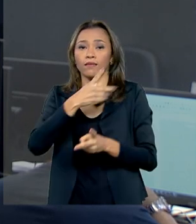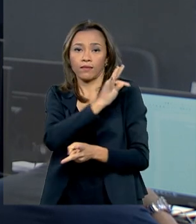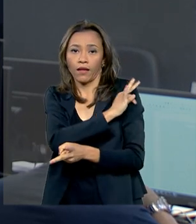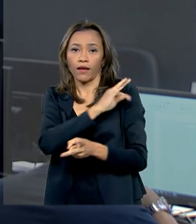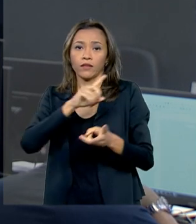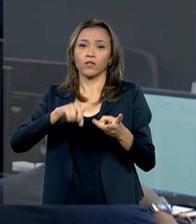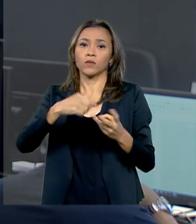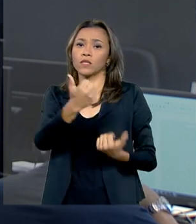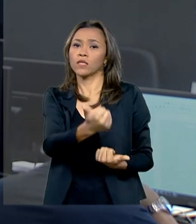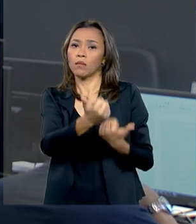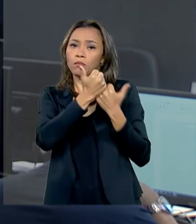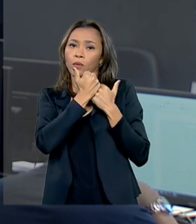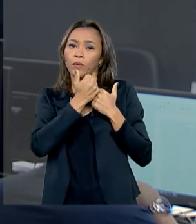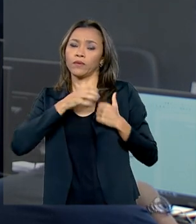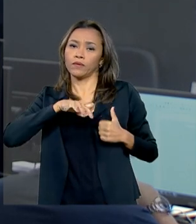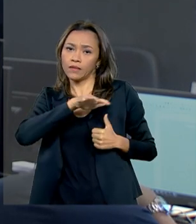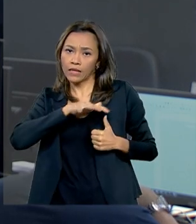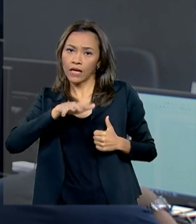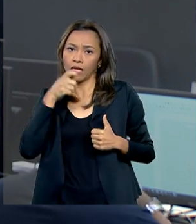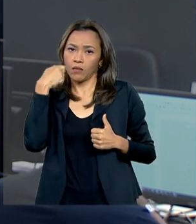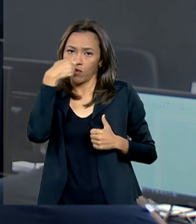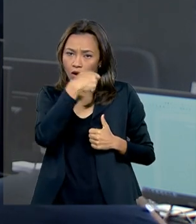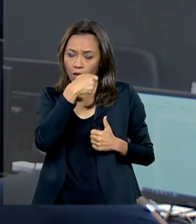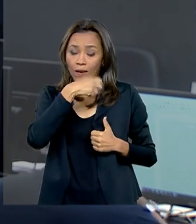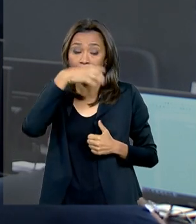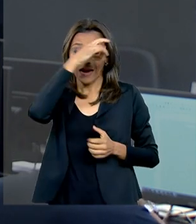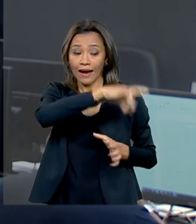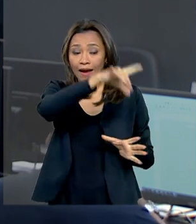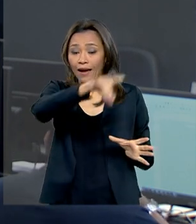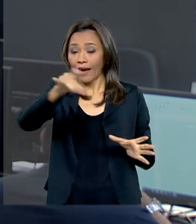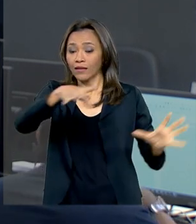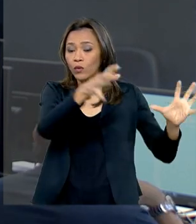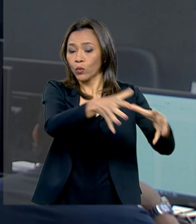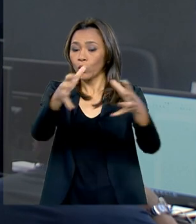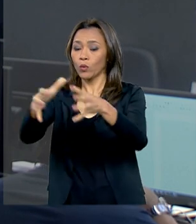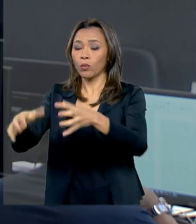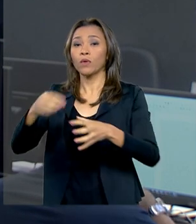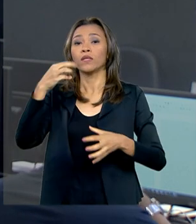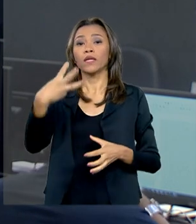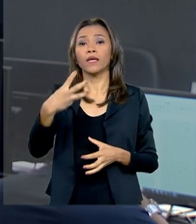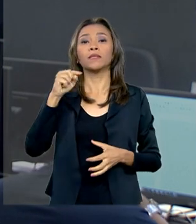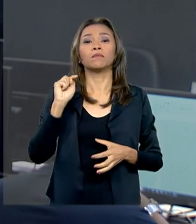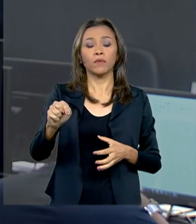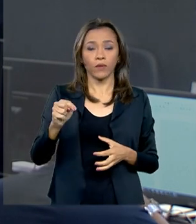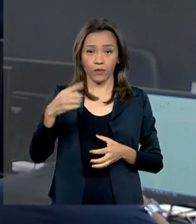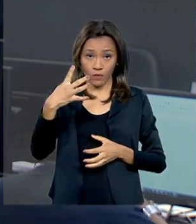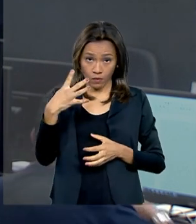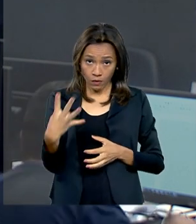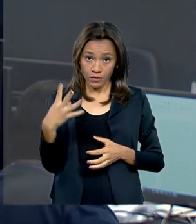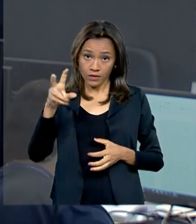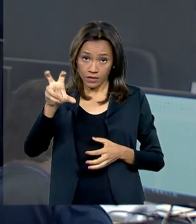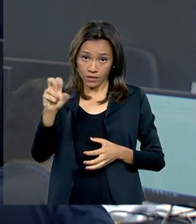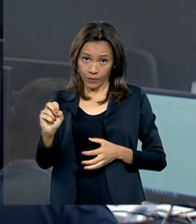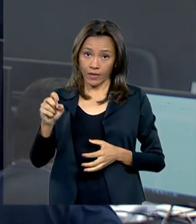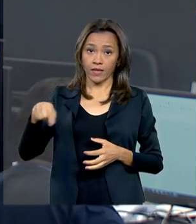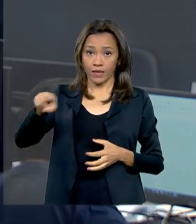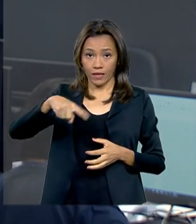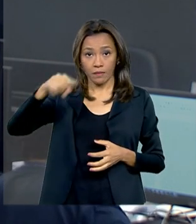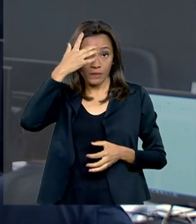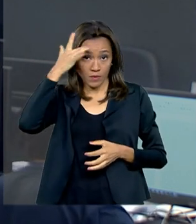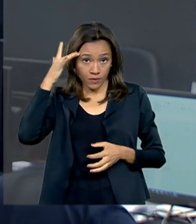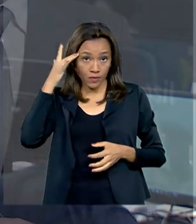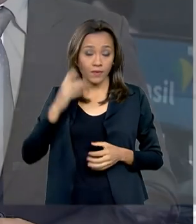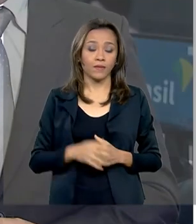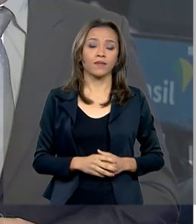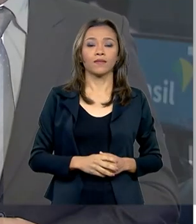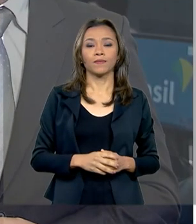auxiliares em saúde bucal. Cada equipe atende, em média, 3.450 pessoas. Renata.